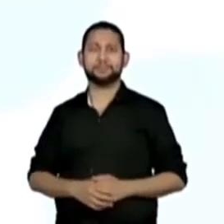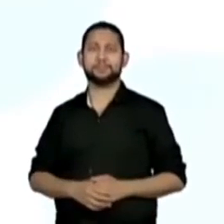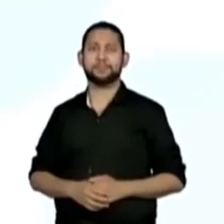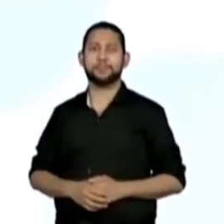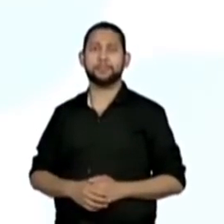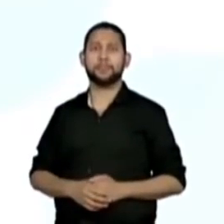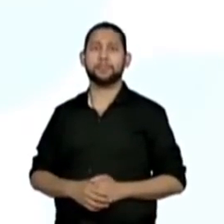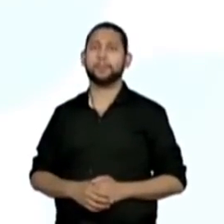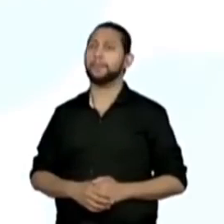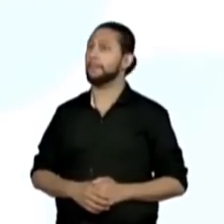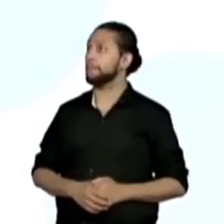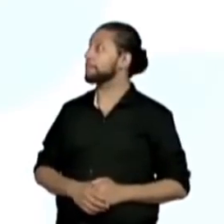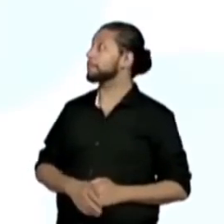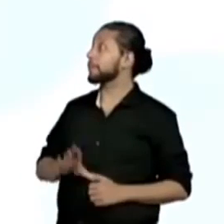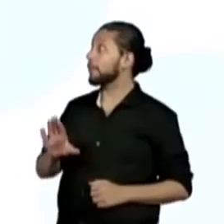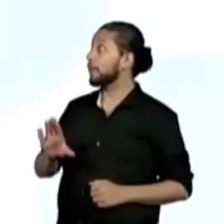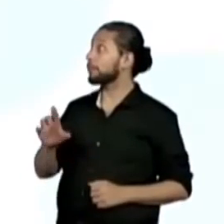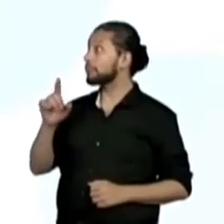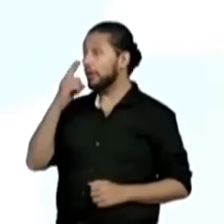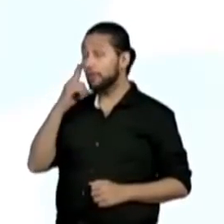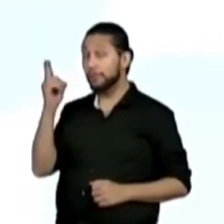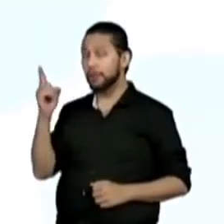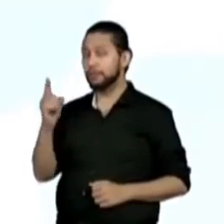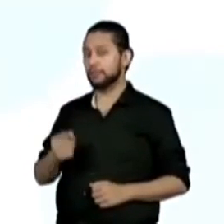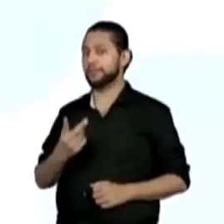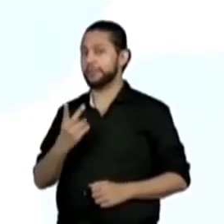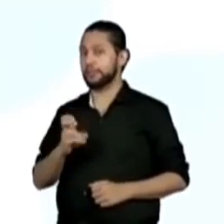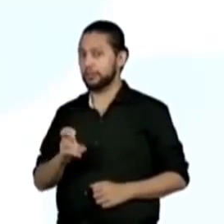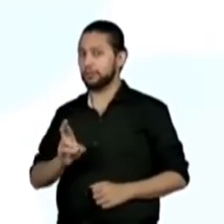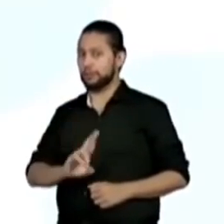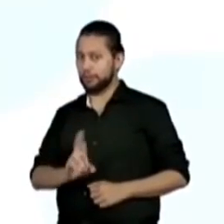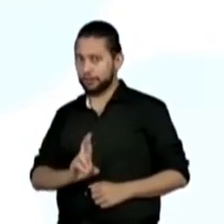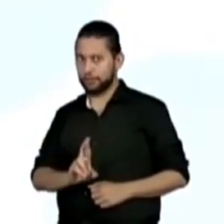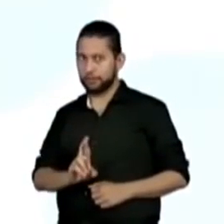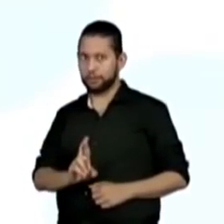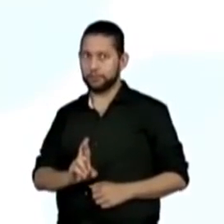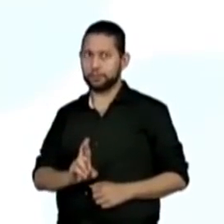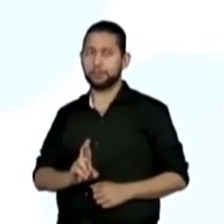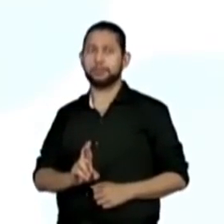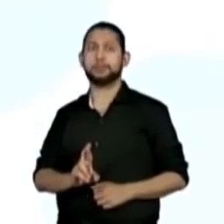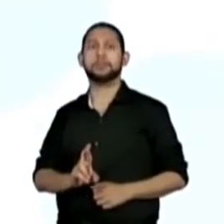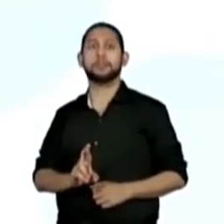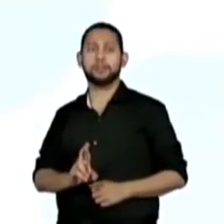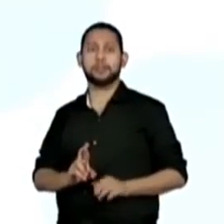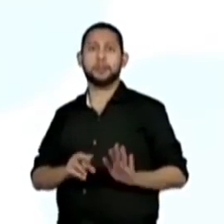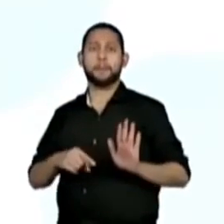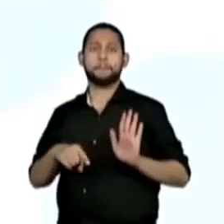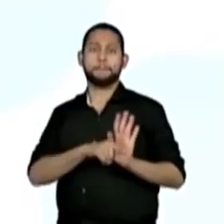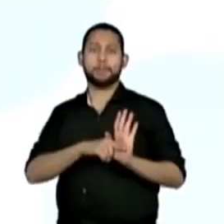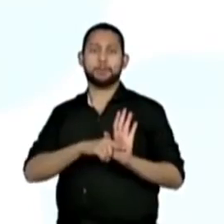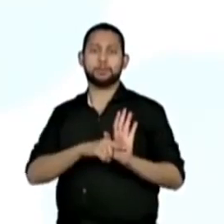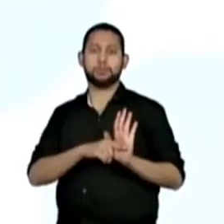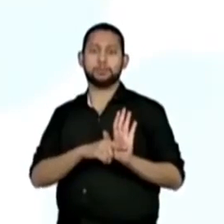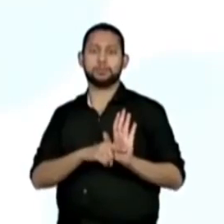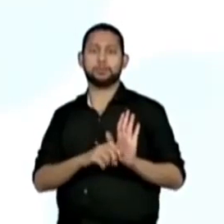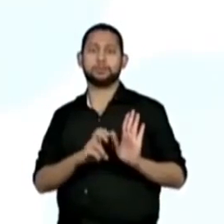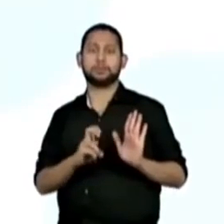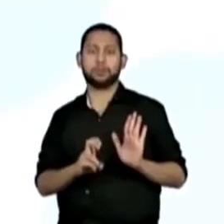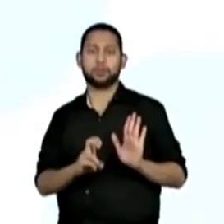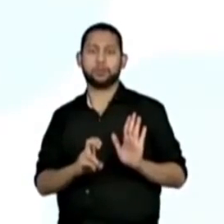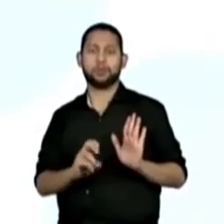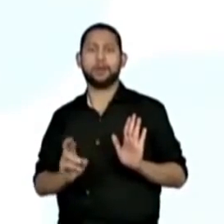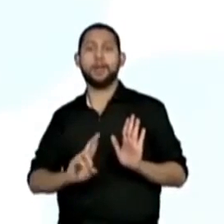certo então eu pego o meu valor total de r$ 5 e subtraio o